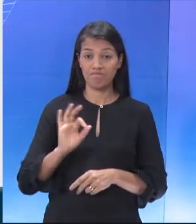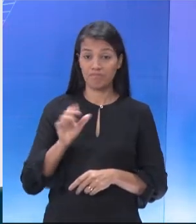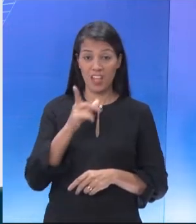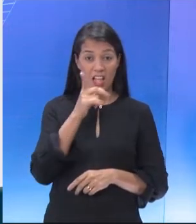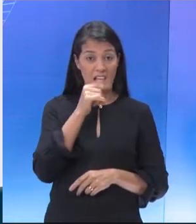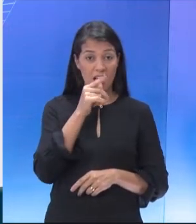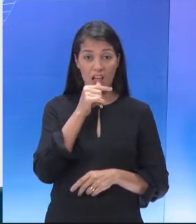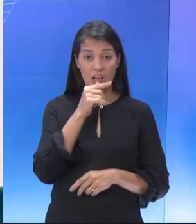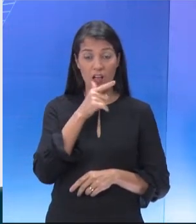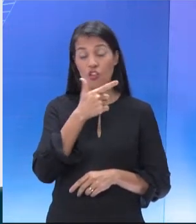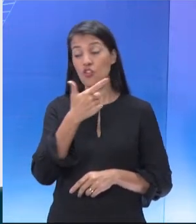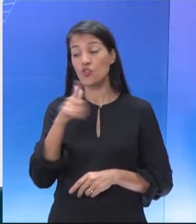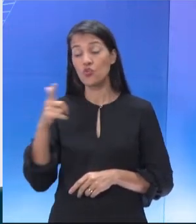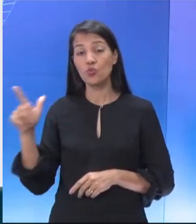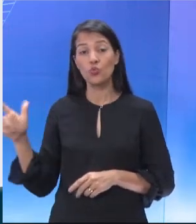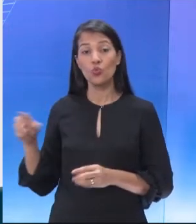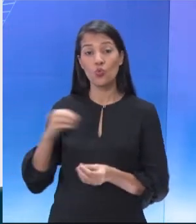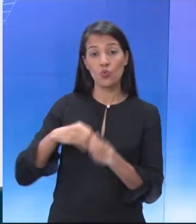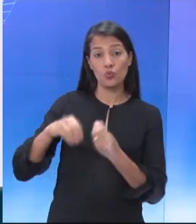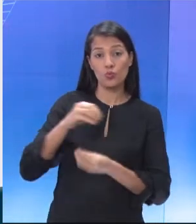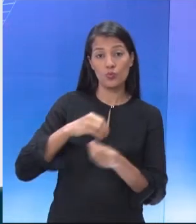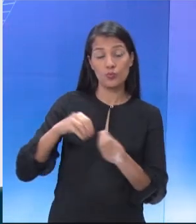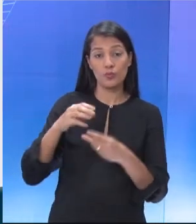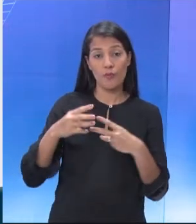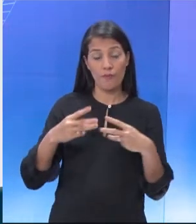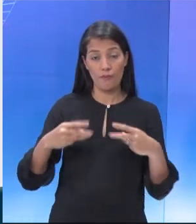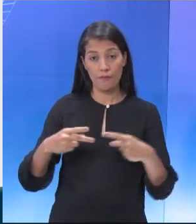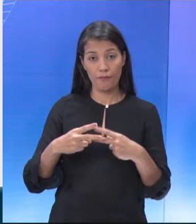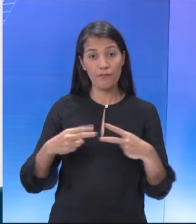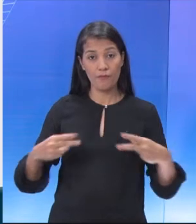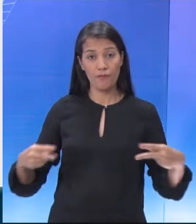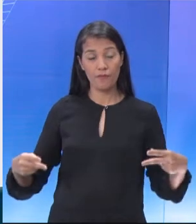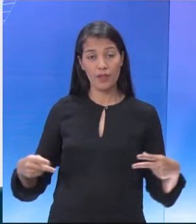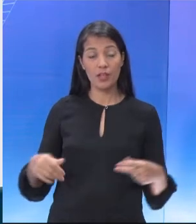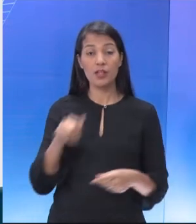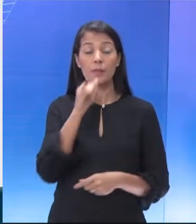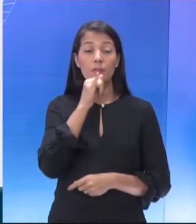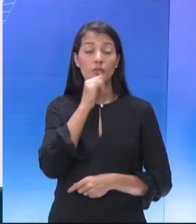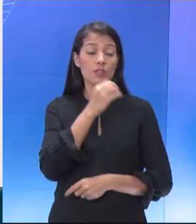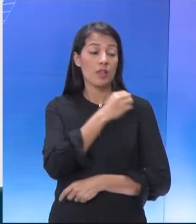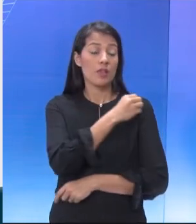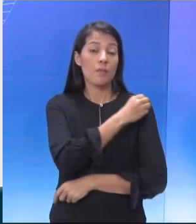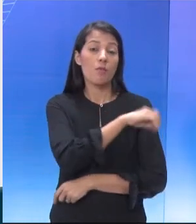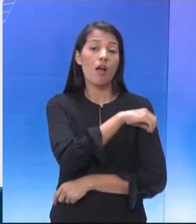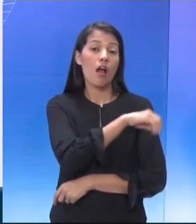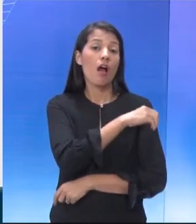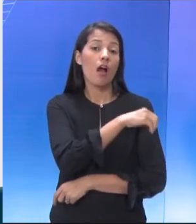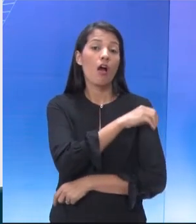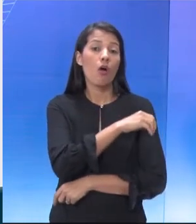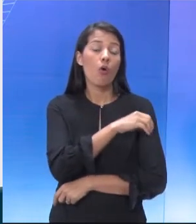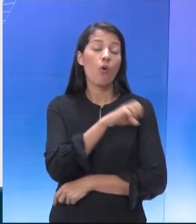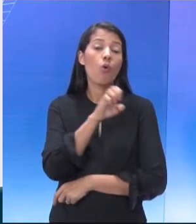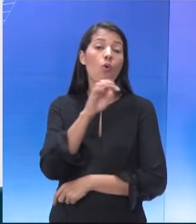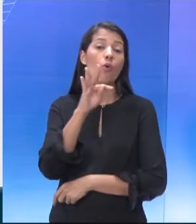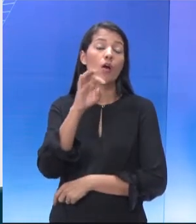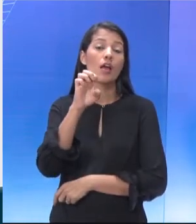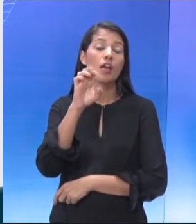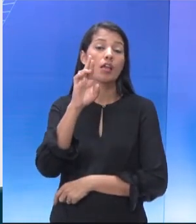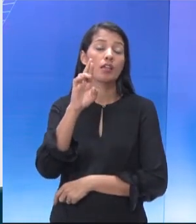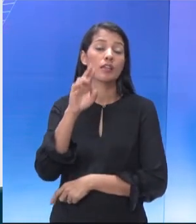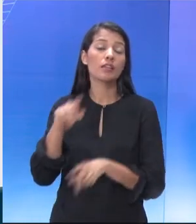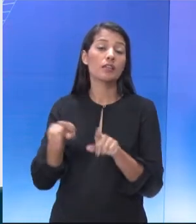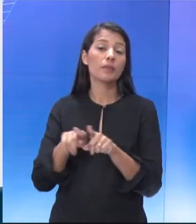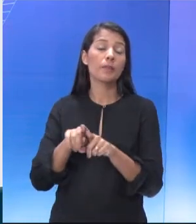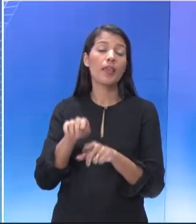certas substâncias orgânicas, tais como álcool, éter e acetona. Então, traduzindo aqui, os